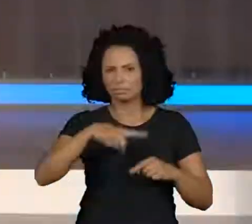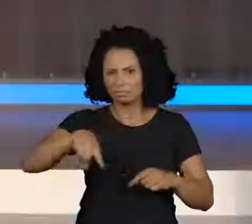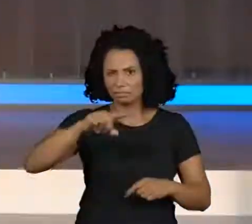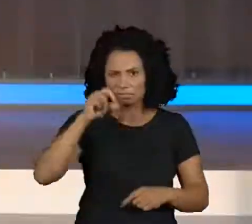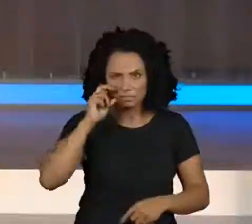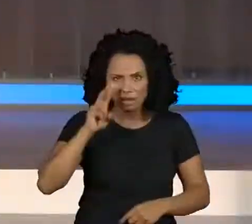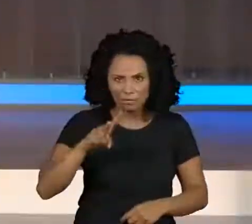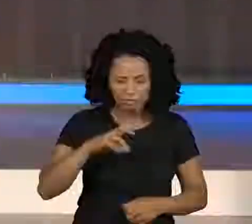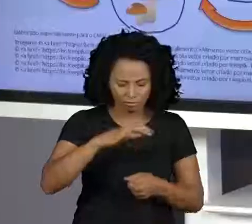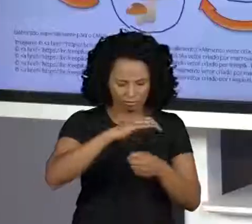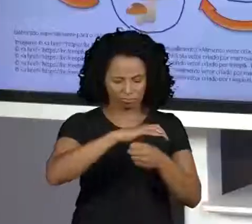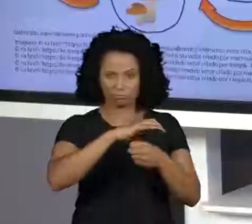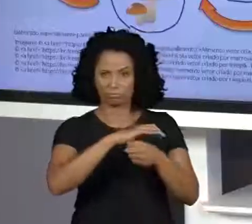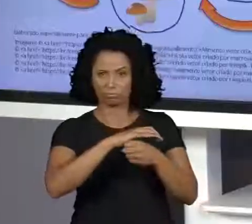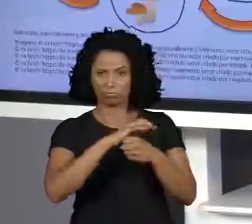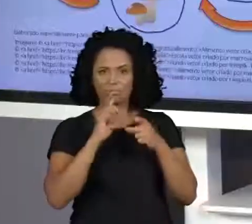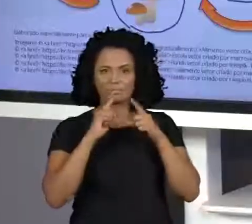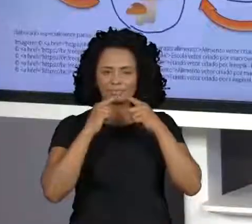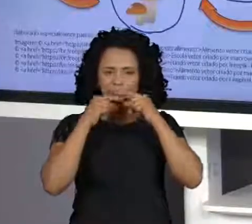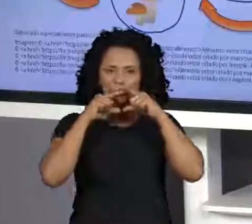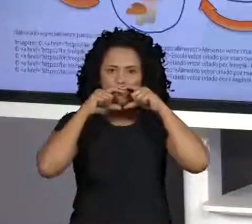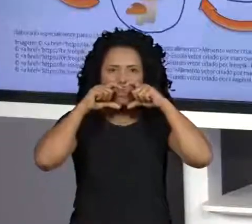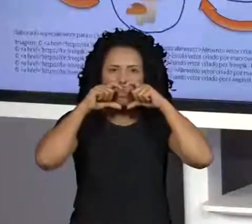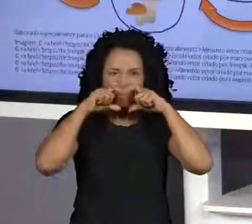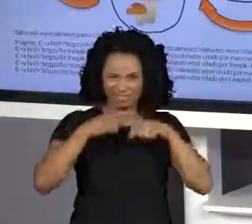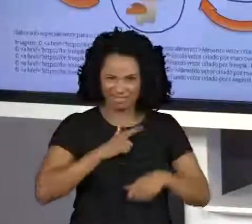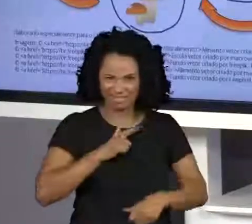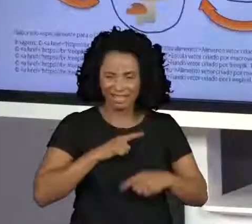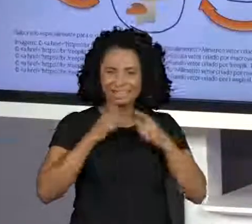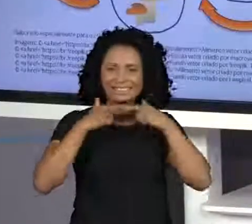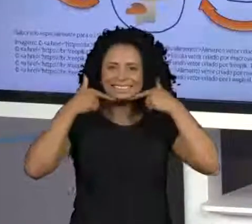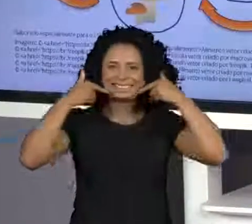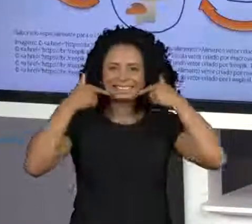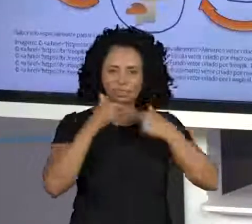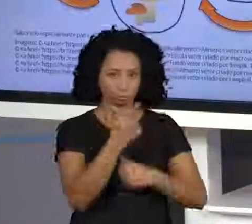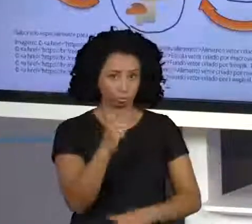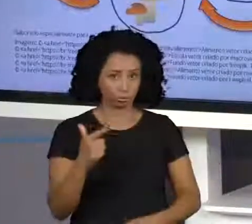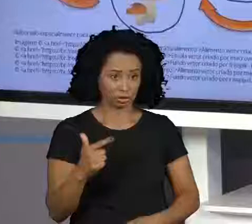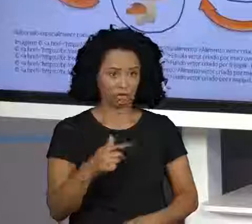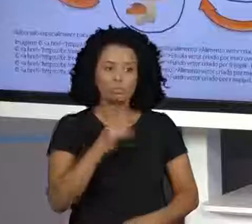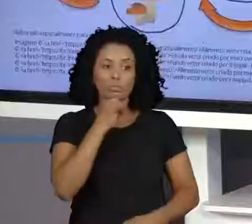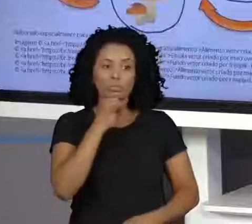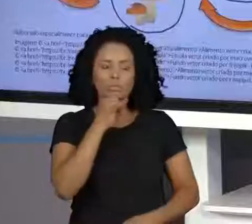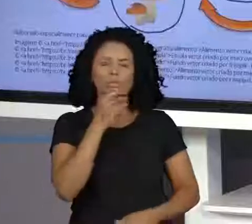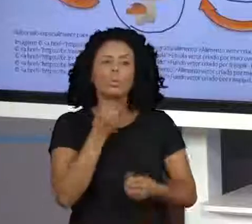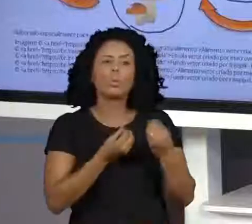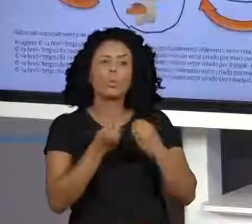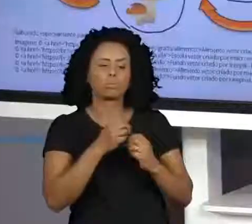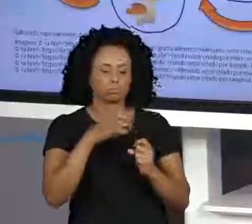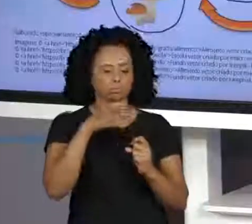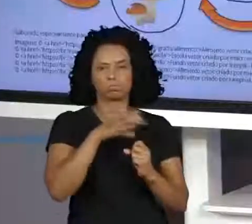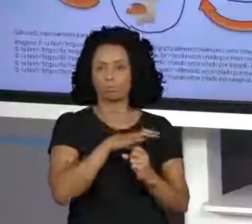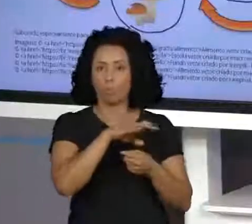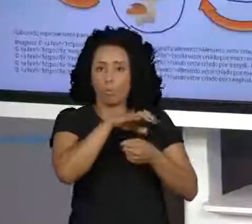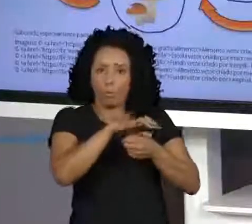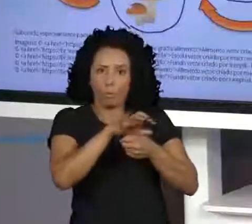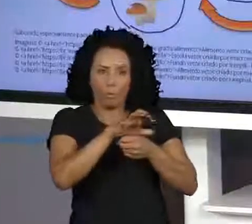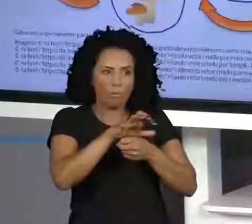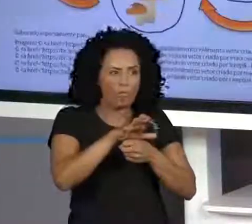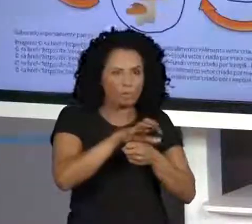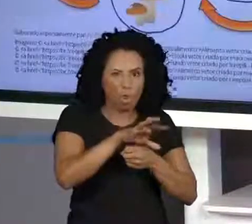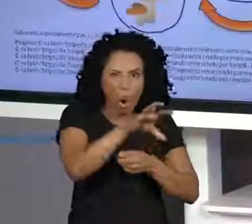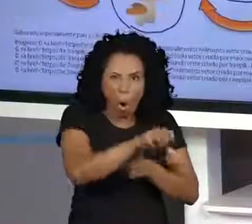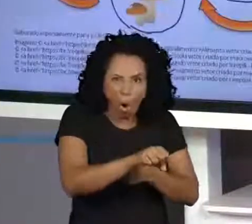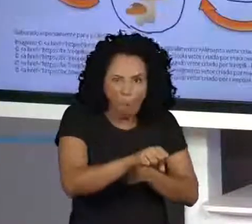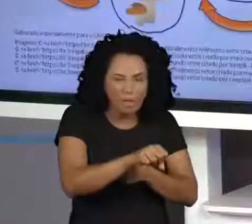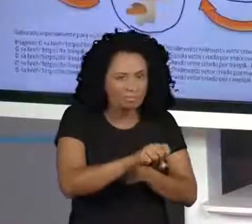com boquinha? Vamos colocar essa regra? O consumidor, ele tem boquinha, então ele come com a